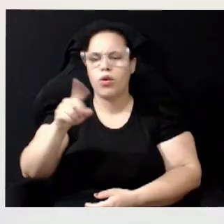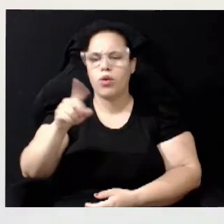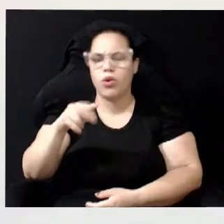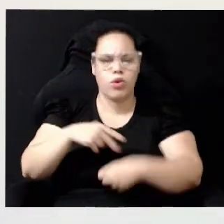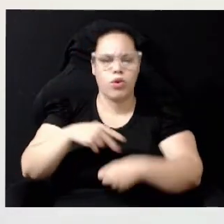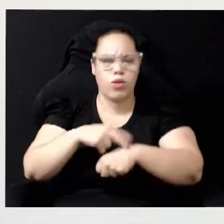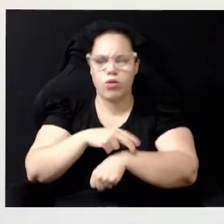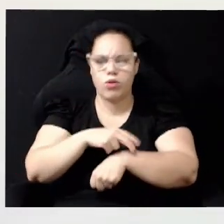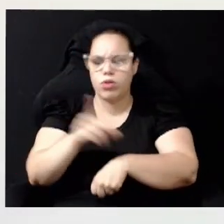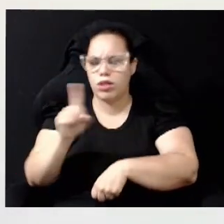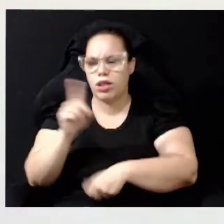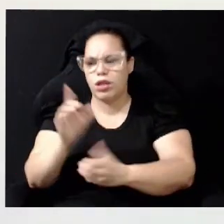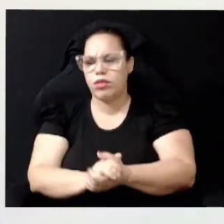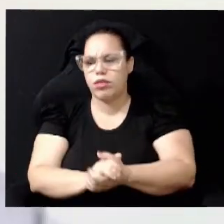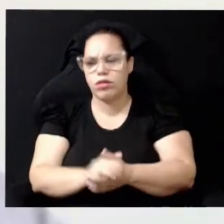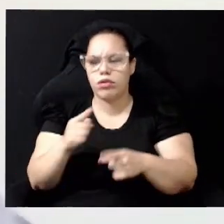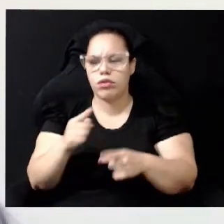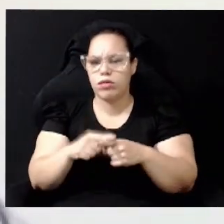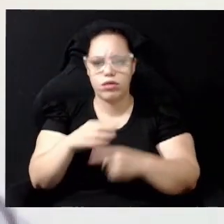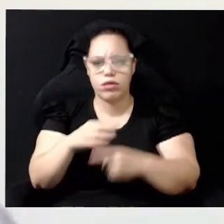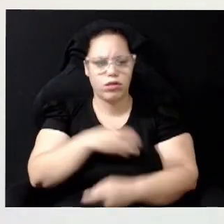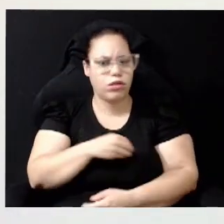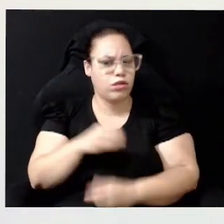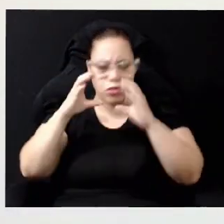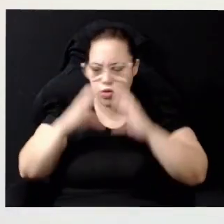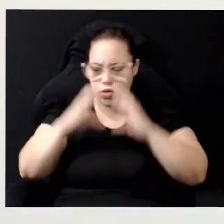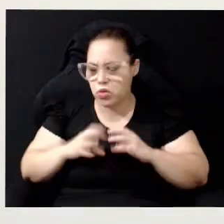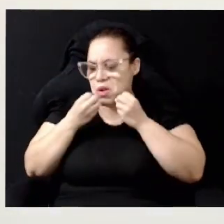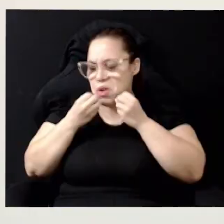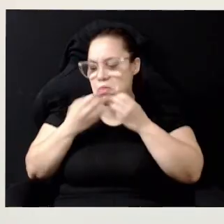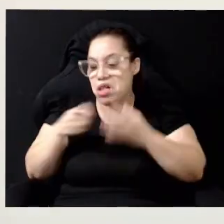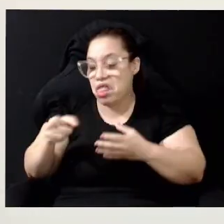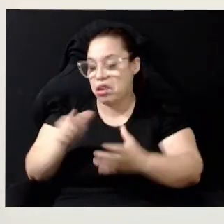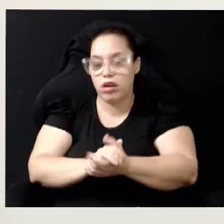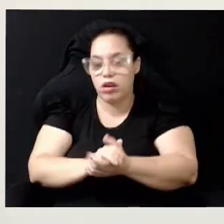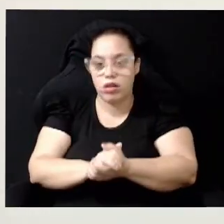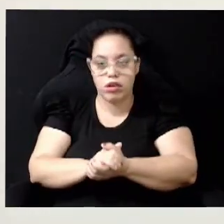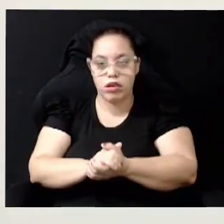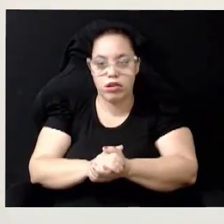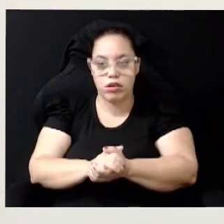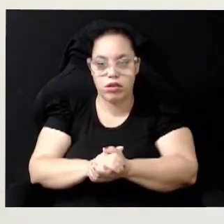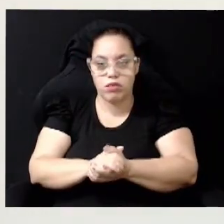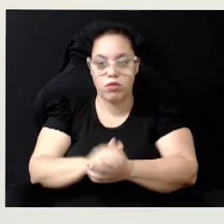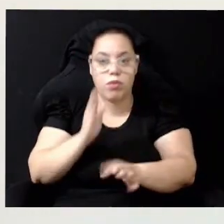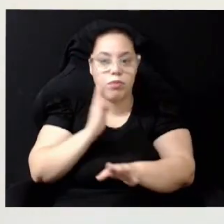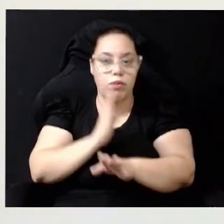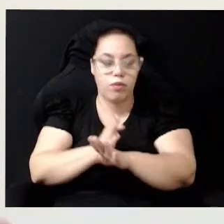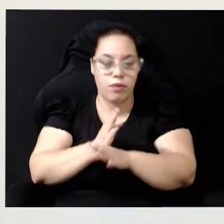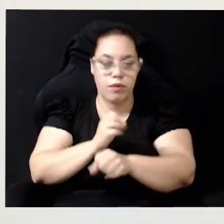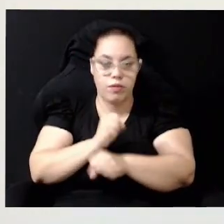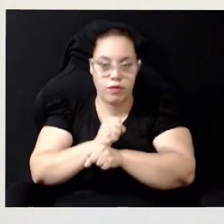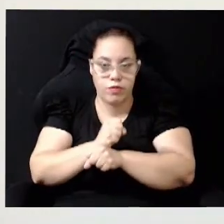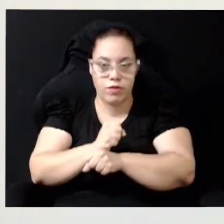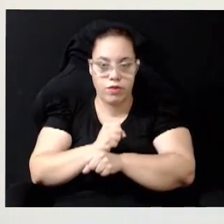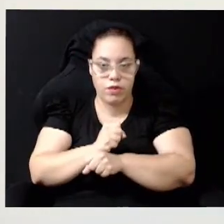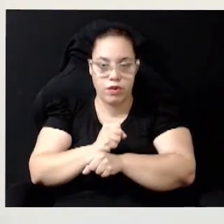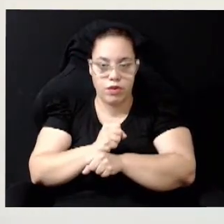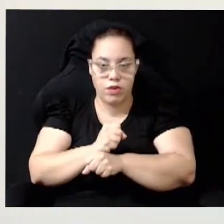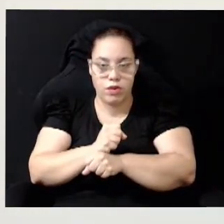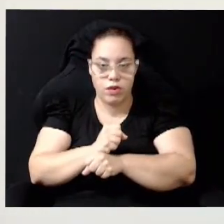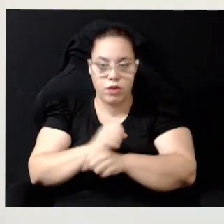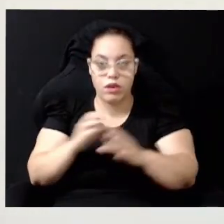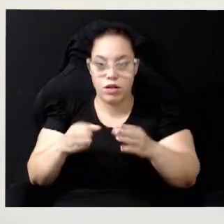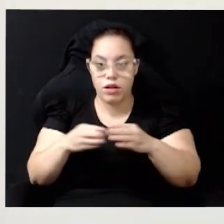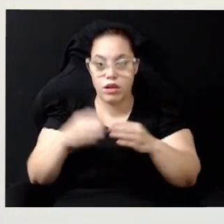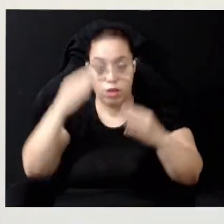mais sair para esses lugares, porque meu filho não se comporta bem lá, então eu vou deixar de ir. Quando ela trouxe isso dentro do grupo